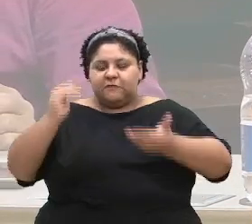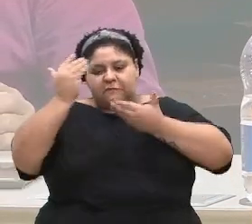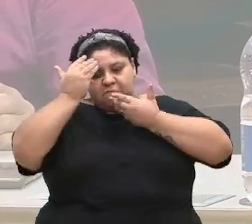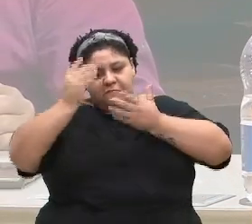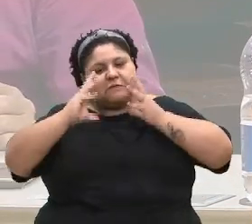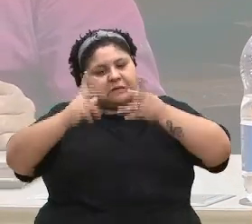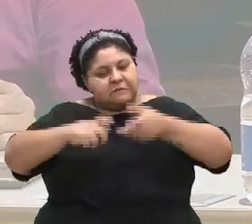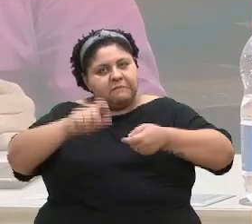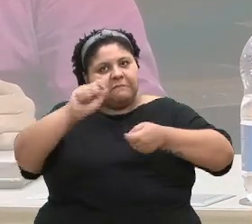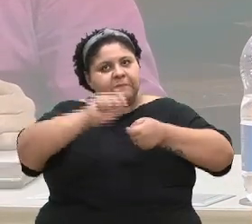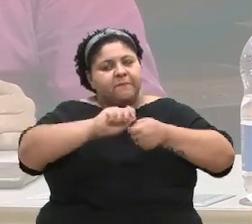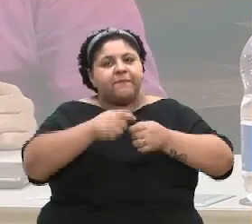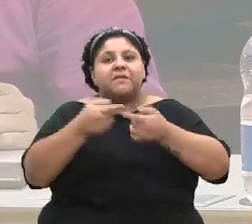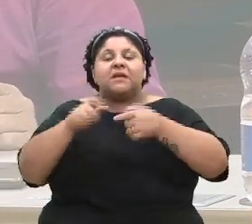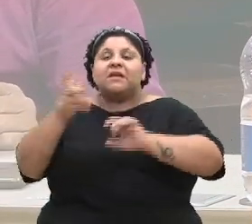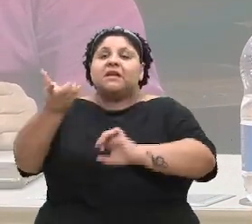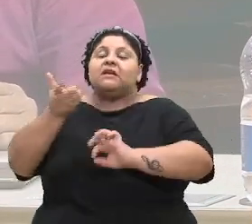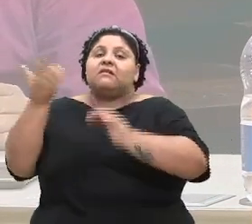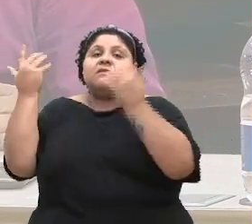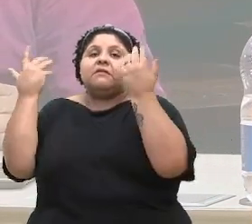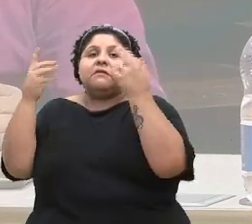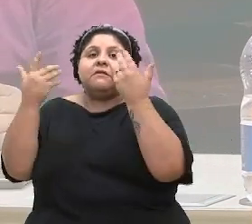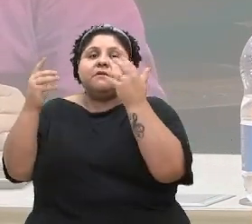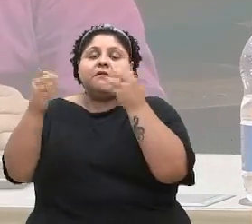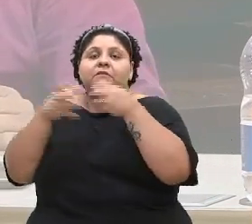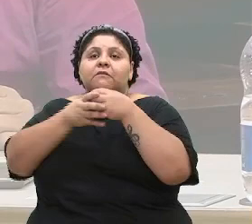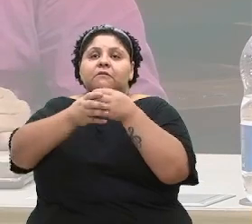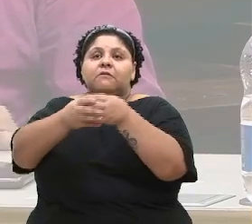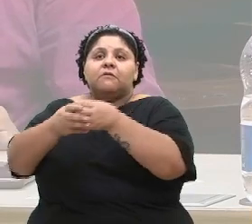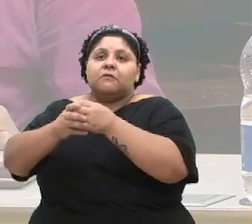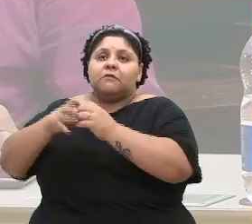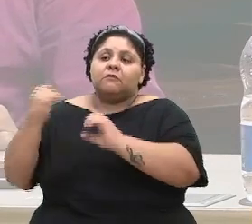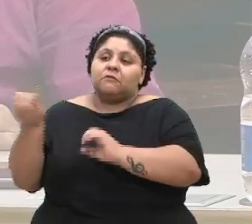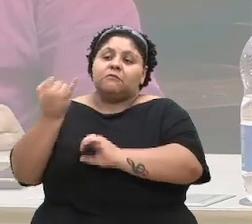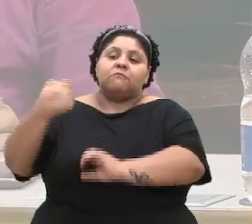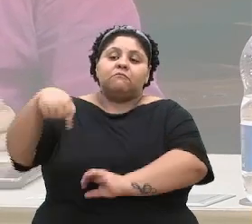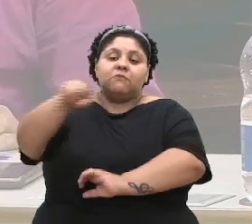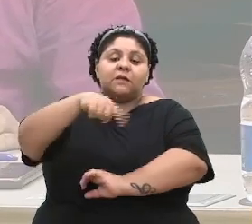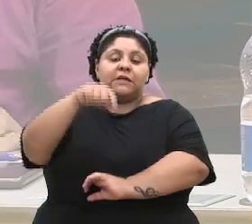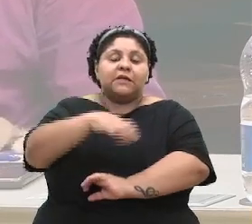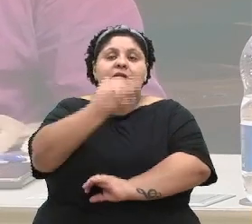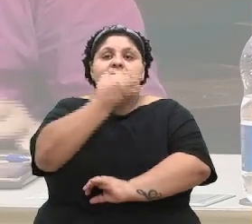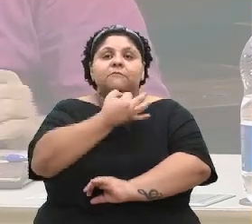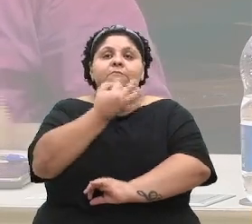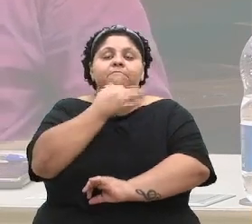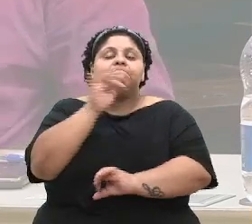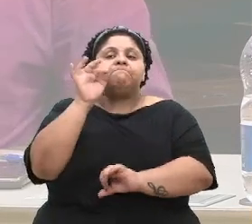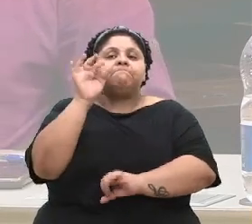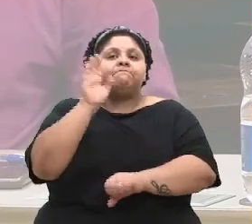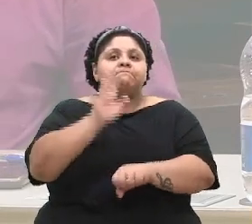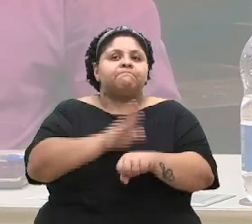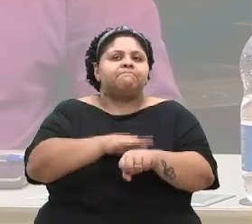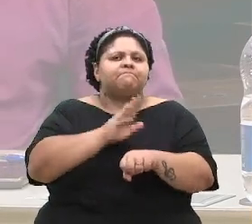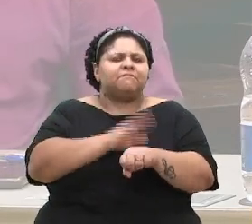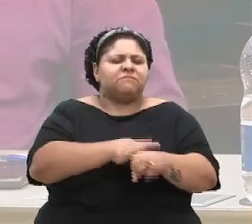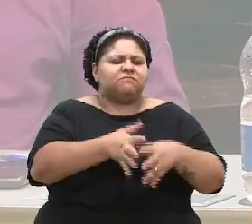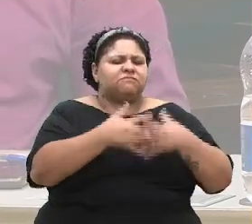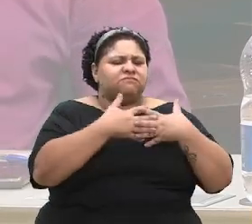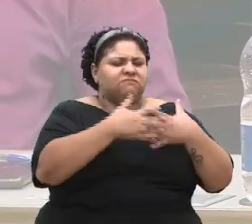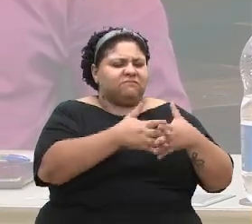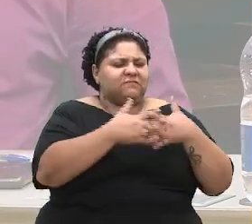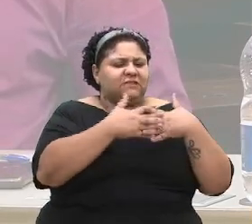tem feito. Mas eu quero parabenizar o CREMERS, que eles foram muito importantes para nós, aqui em Caxias do Sul, num momento caótico na